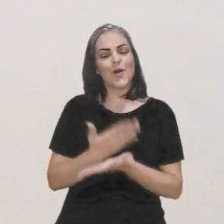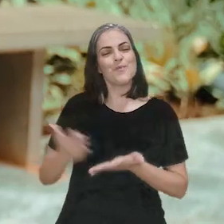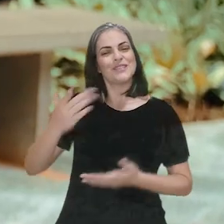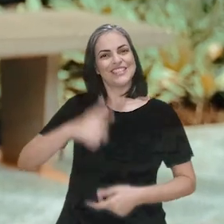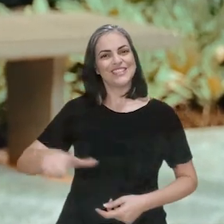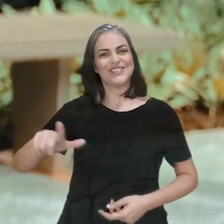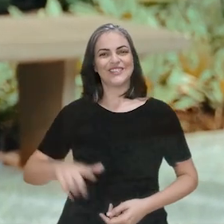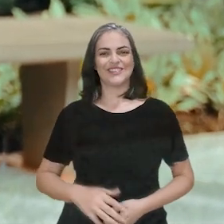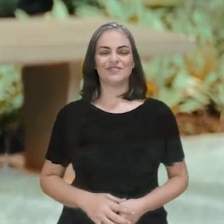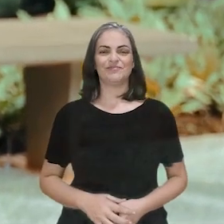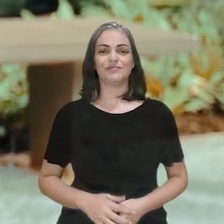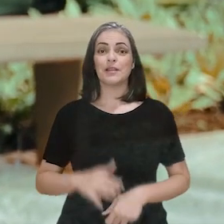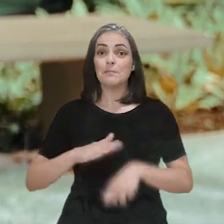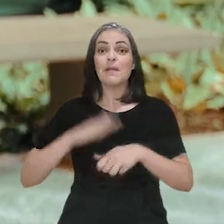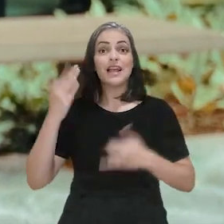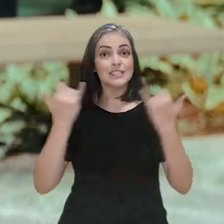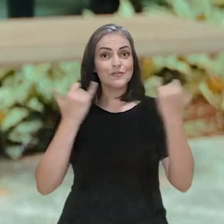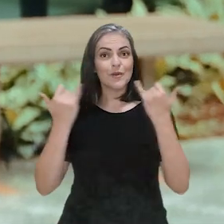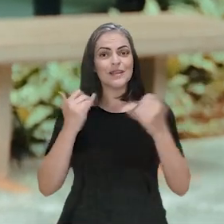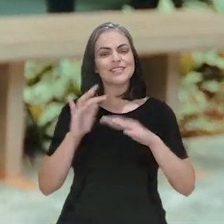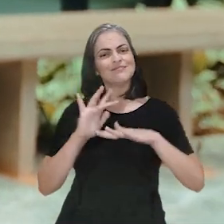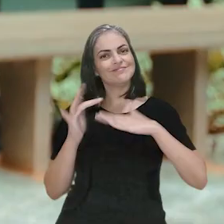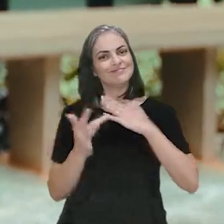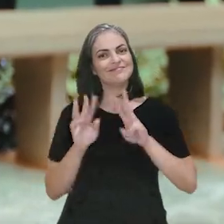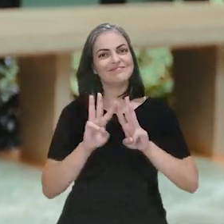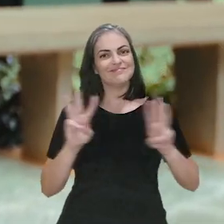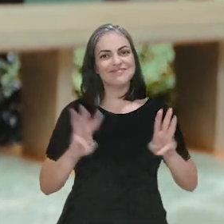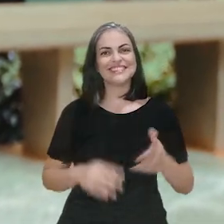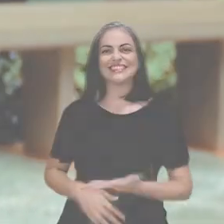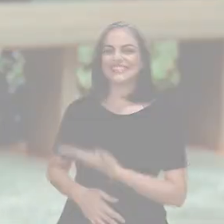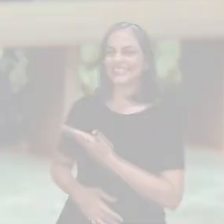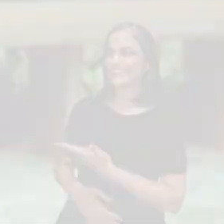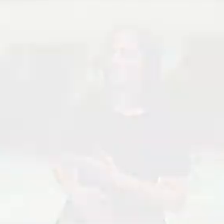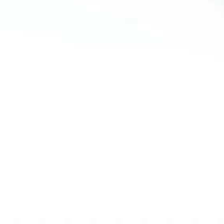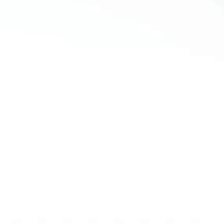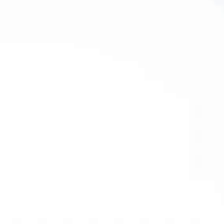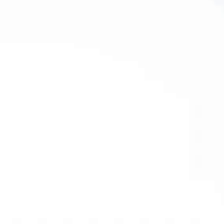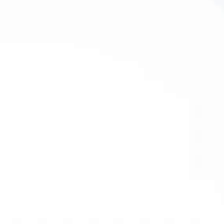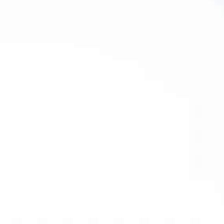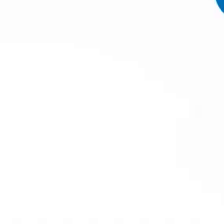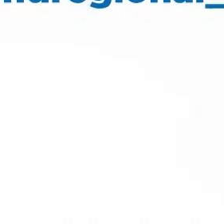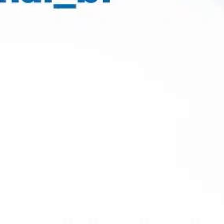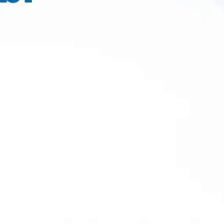trata de recomeço. Para mais informações, confira o site e as redes sociais do MDR.